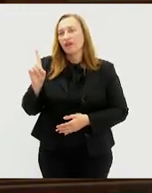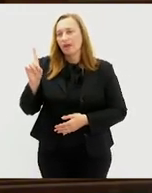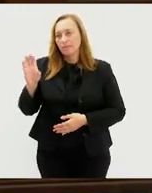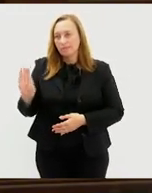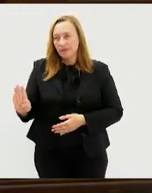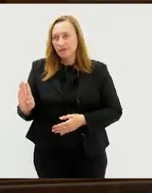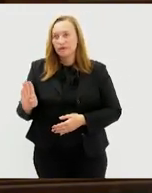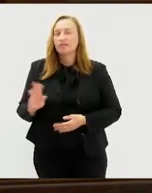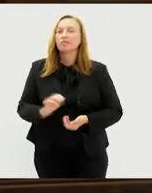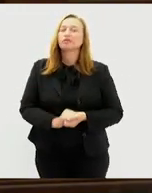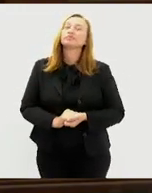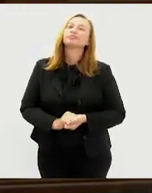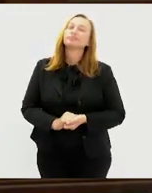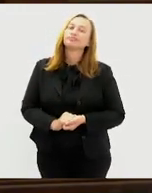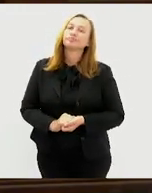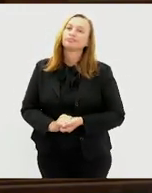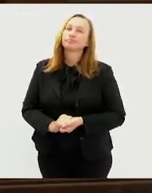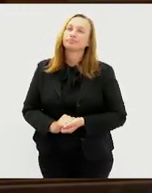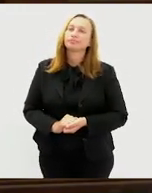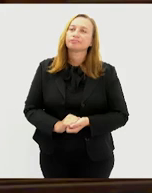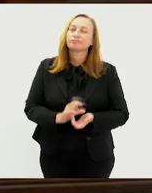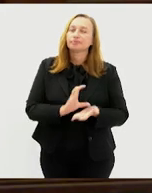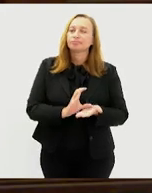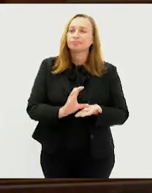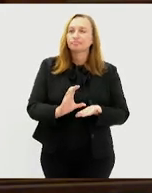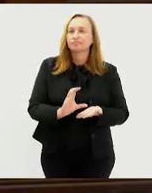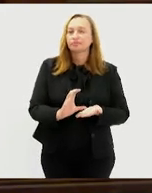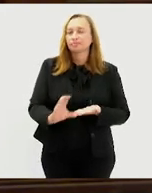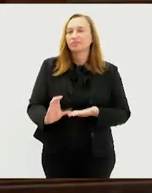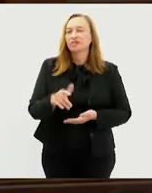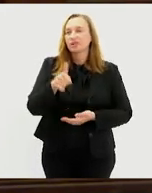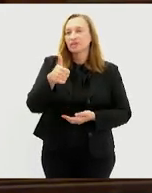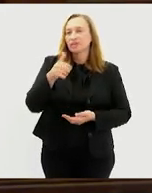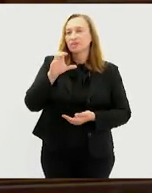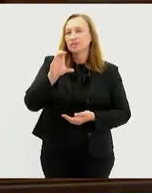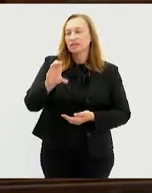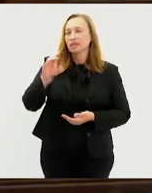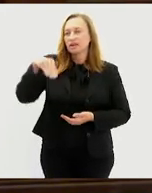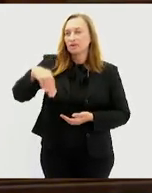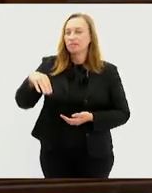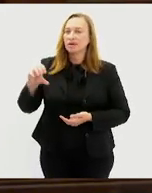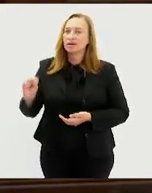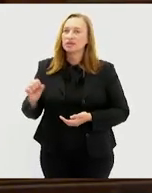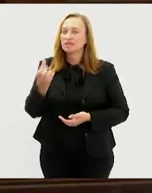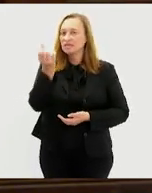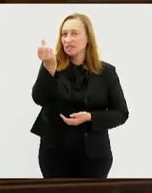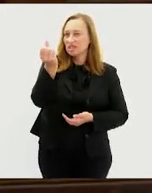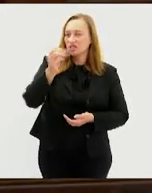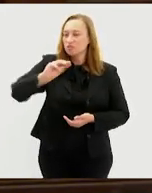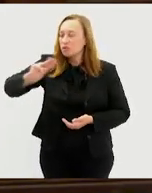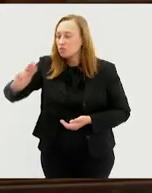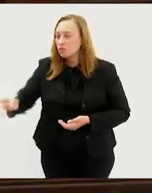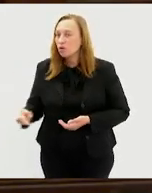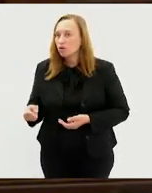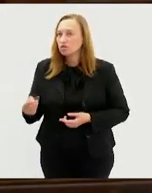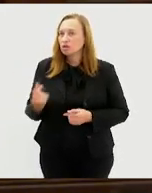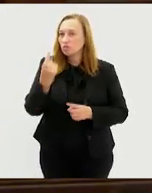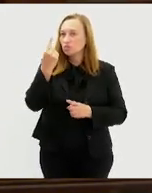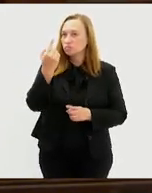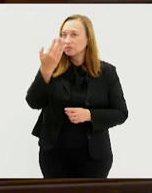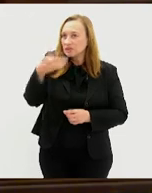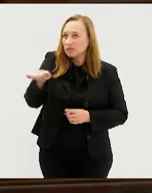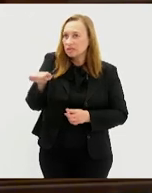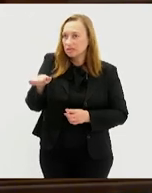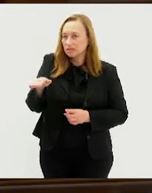cms fica na ordems 26 bilhões praticamente 1/3